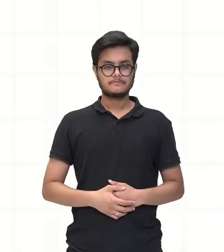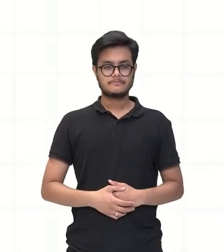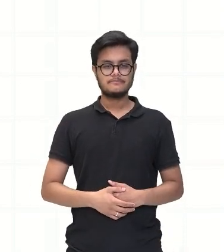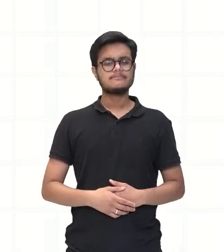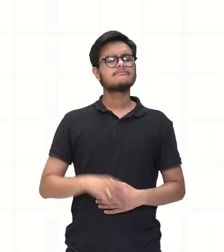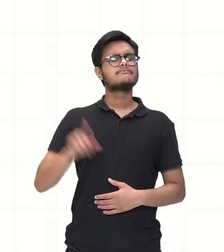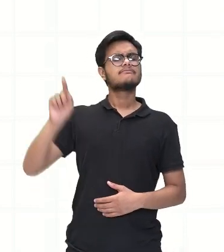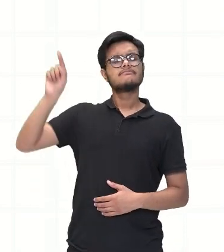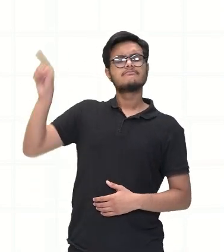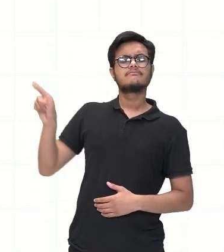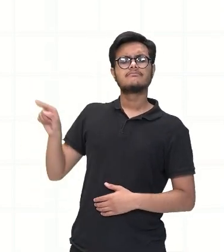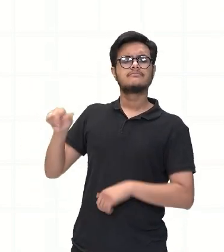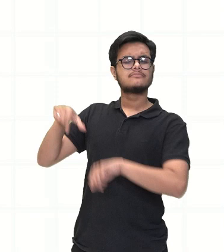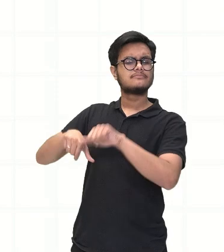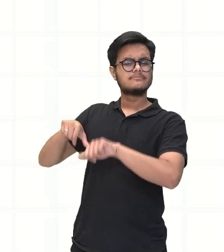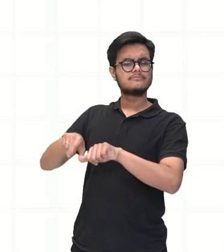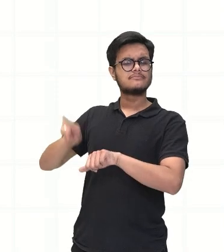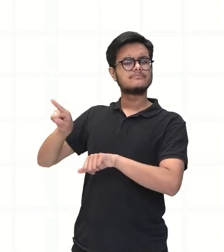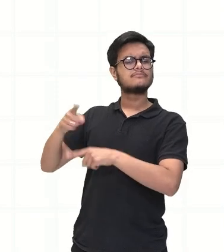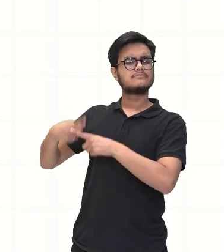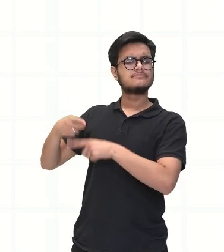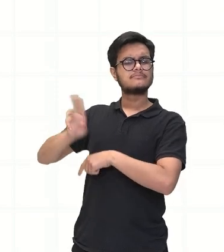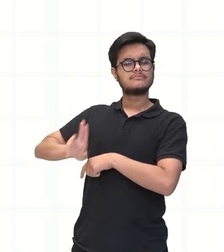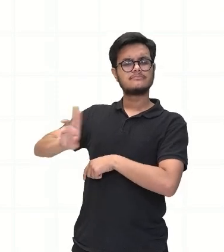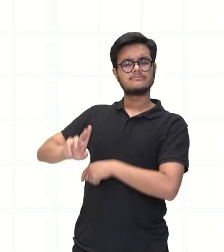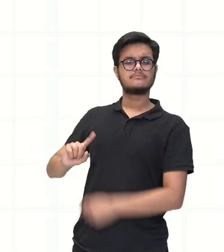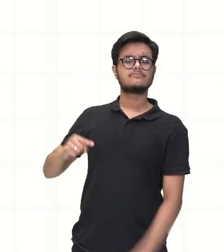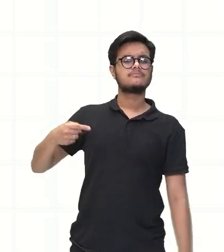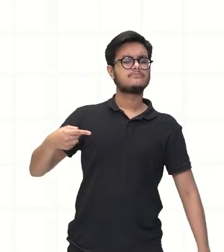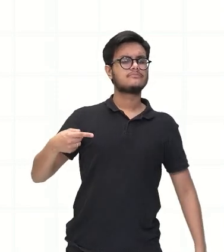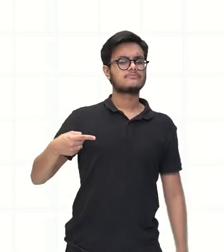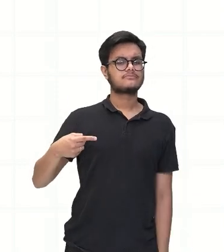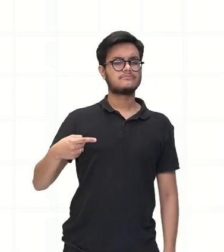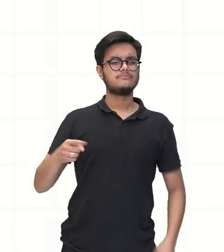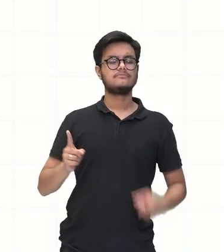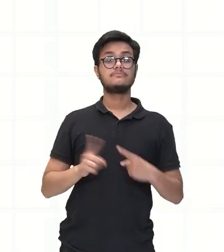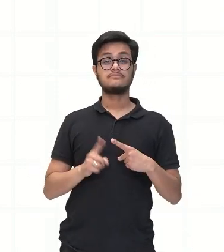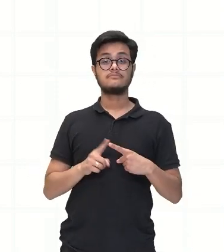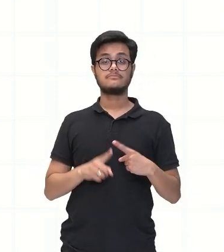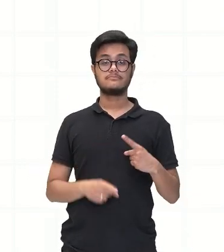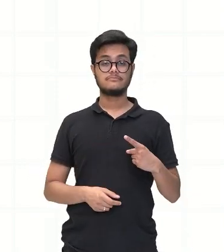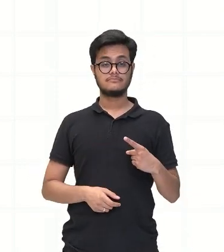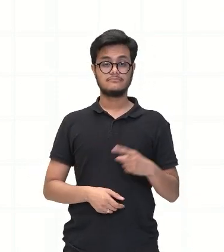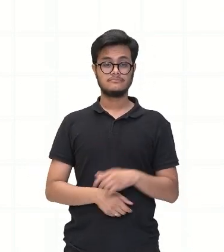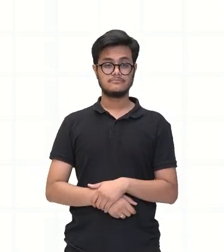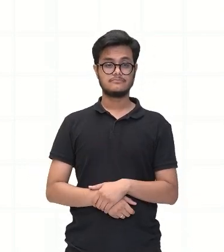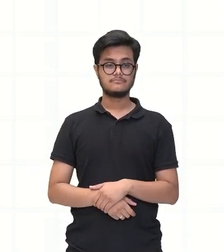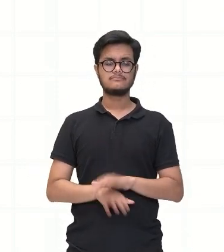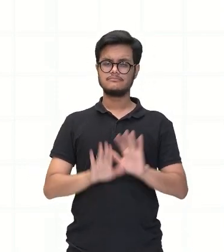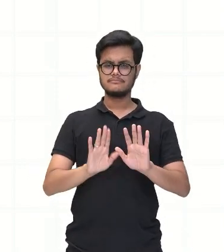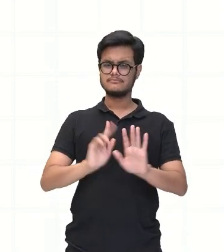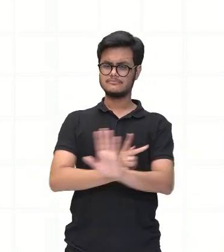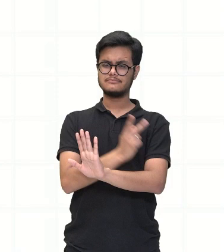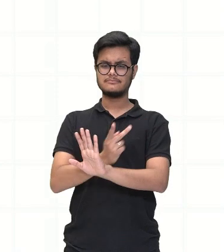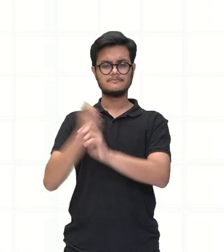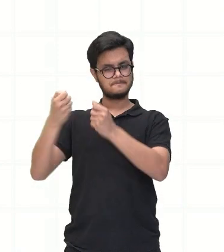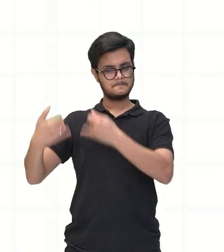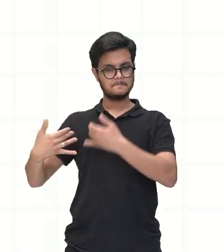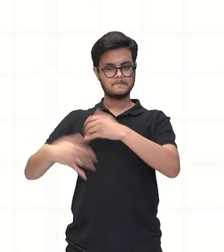que você acha? Por que ele tem o hífen? Muito bem, daqui a pouquinho nós vamos ver.